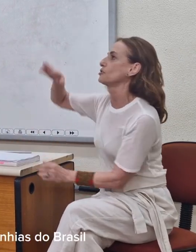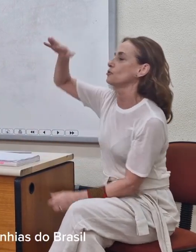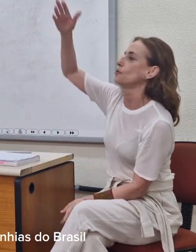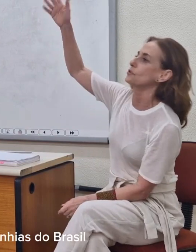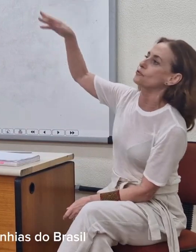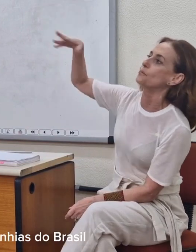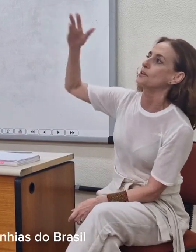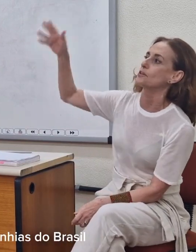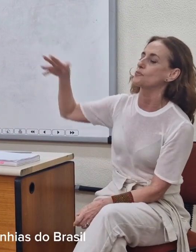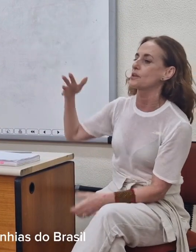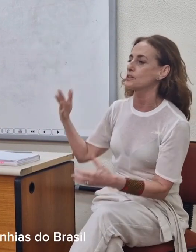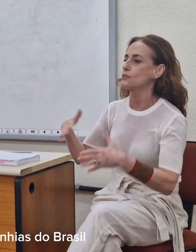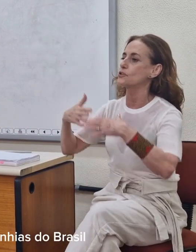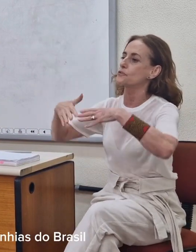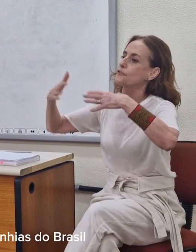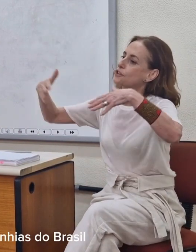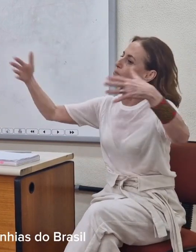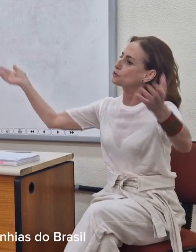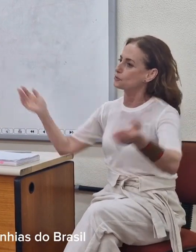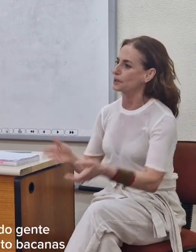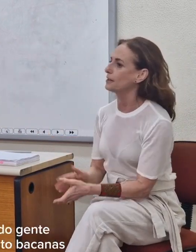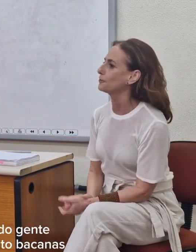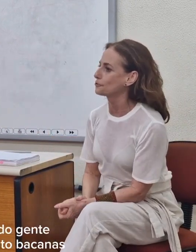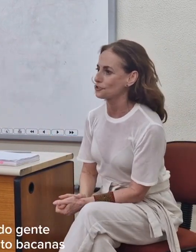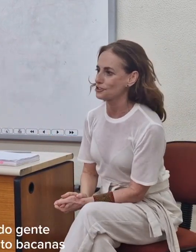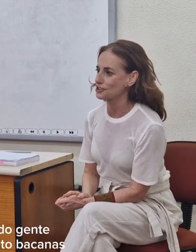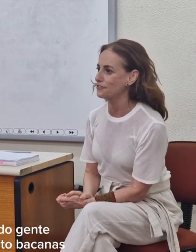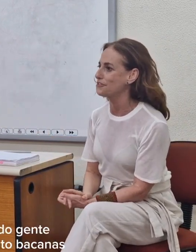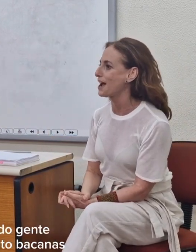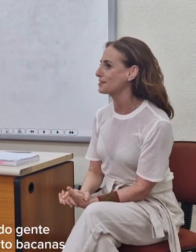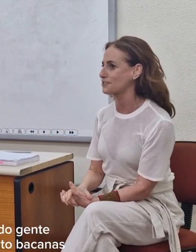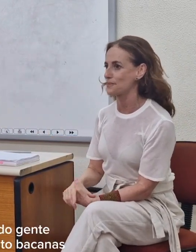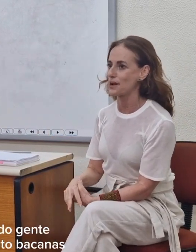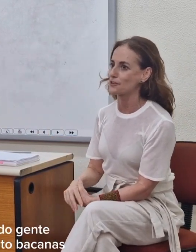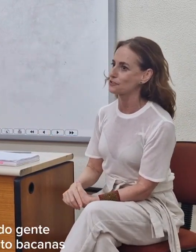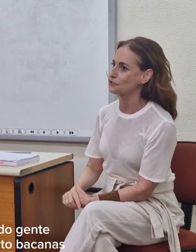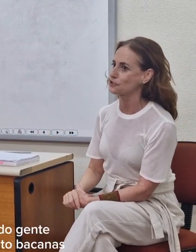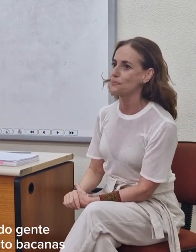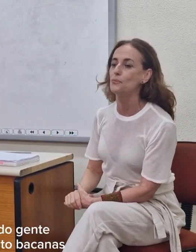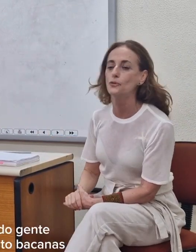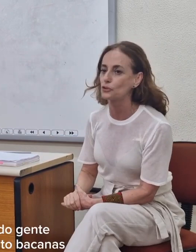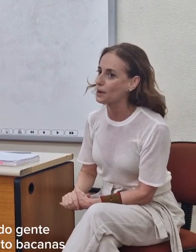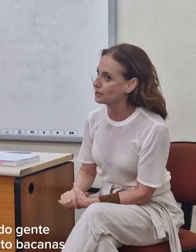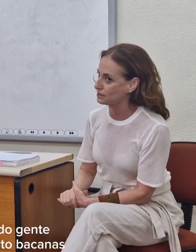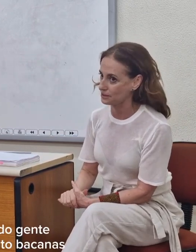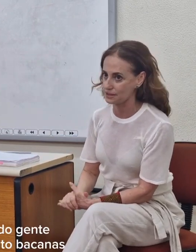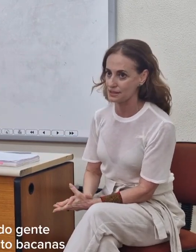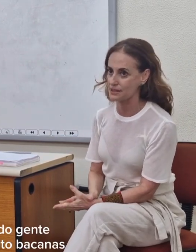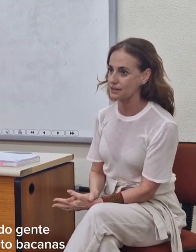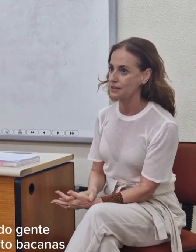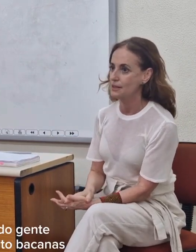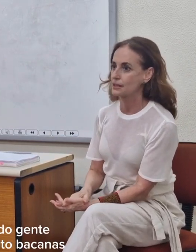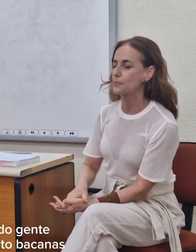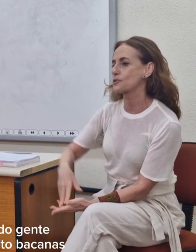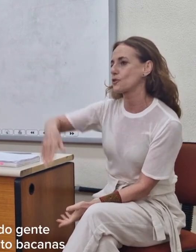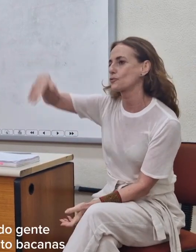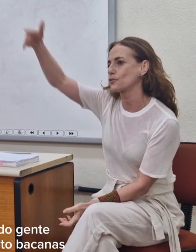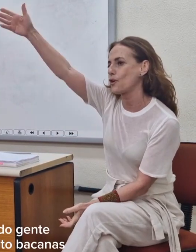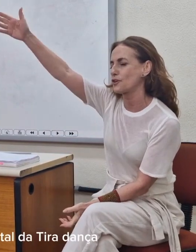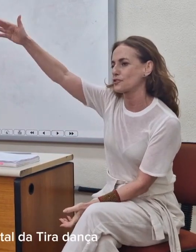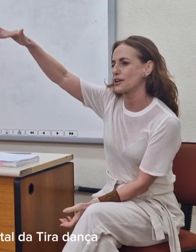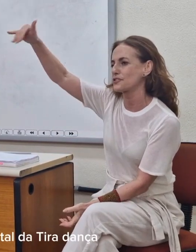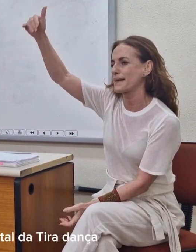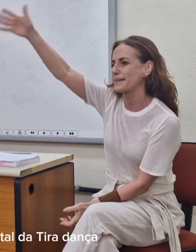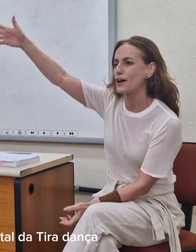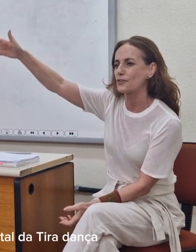como a gente, outras companhias do Brasil, isso foi se multiplicando, gente. Tem vários trabalhos hoje em dia, muitos alunos, assim. Tem pessoal